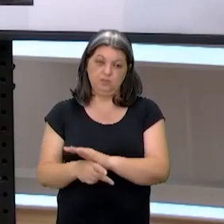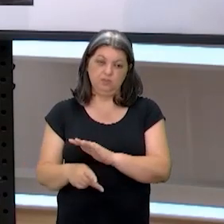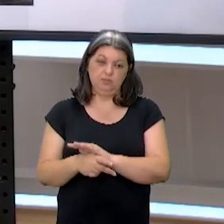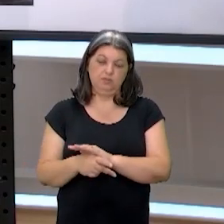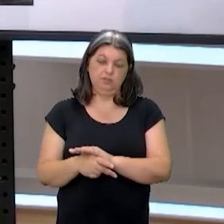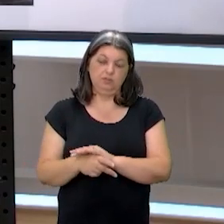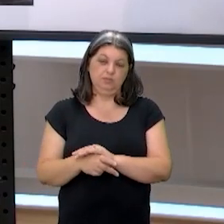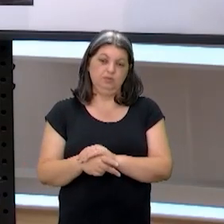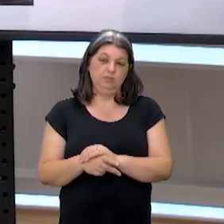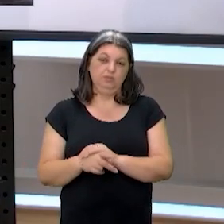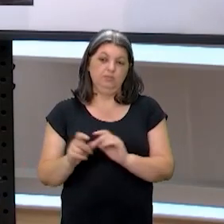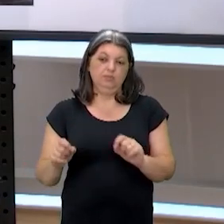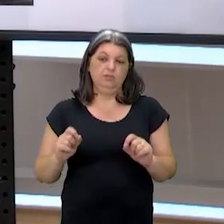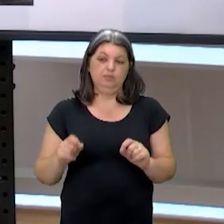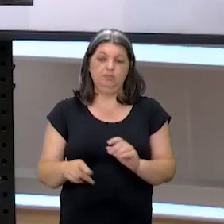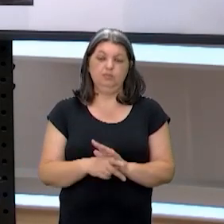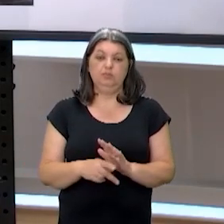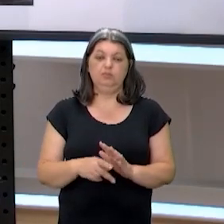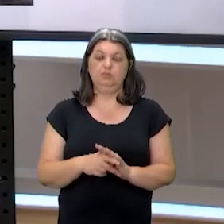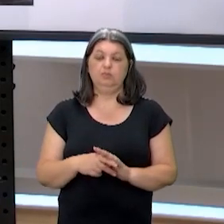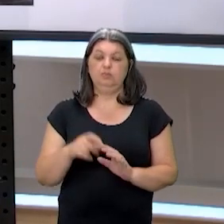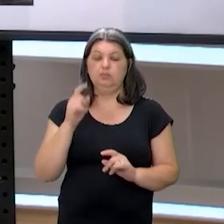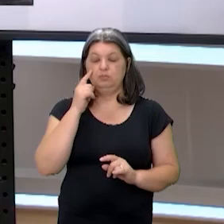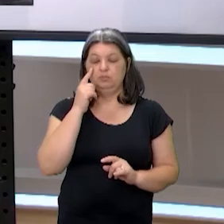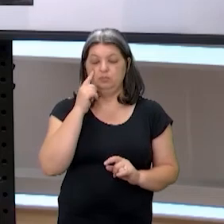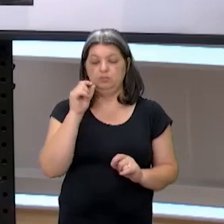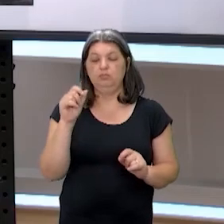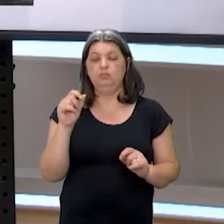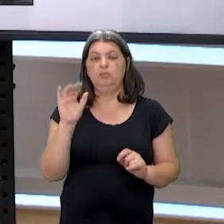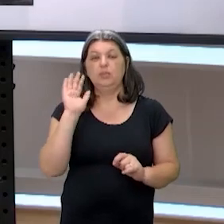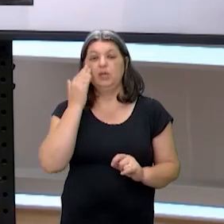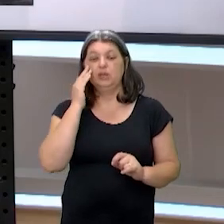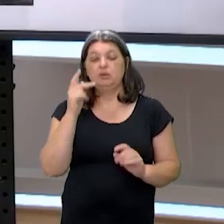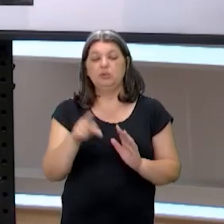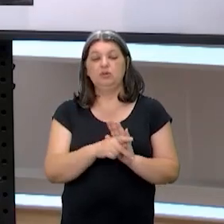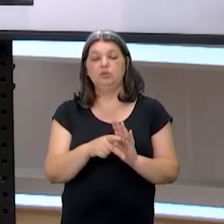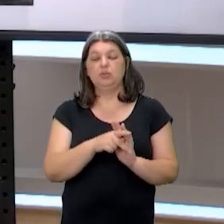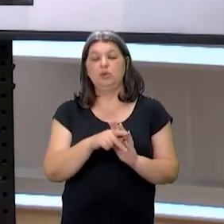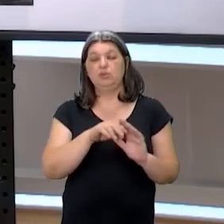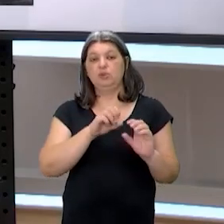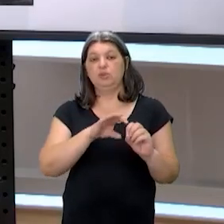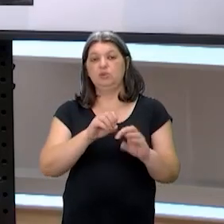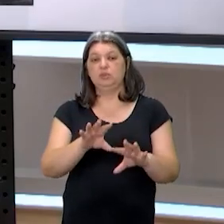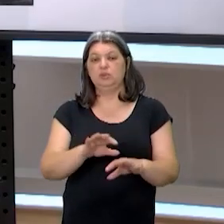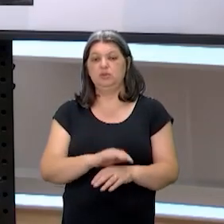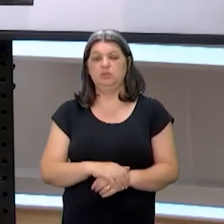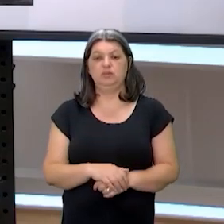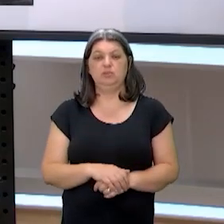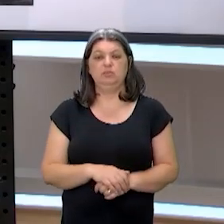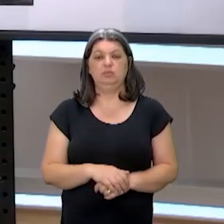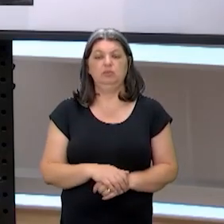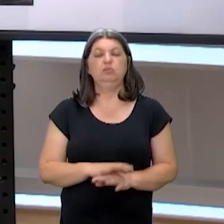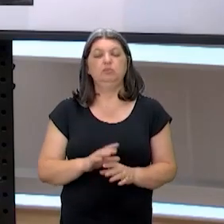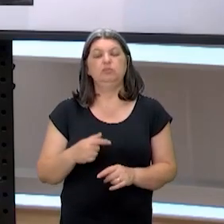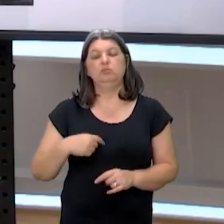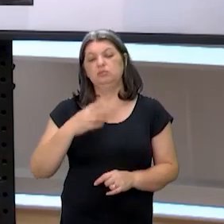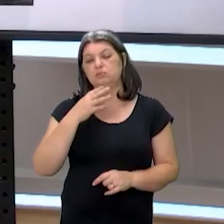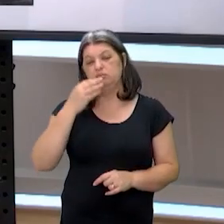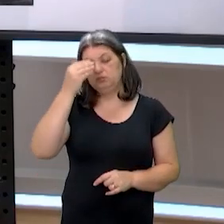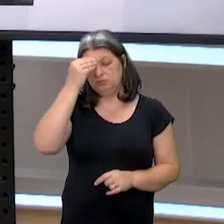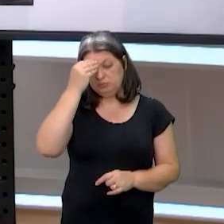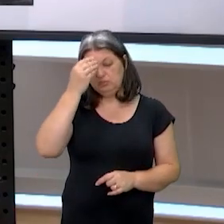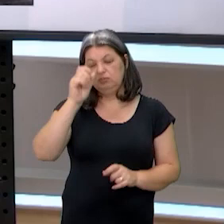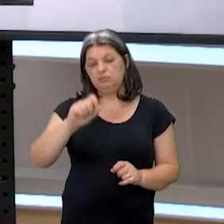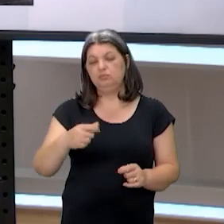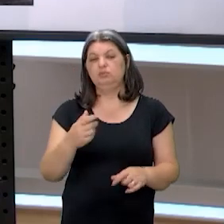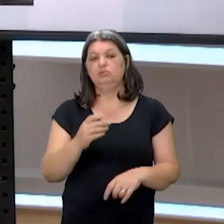você tem que ter requisito educacional. Isso. Gente, falando em conhecimento, falando em